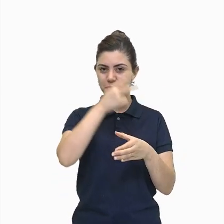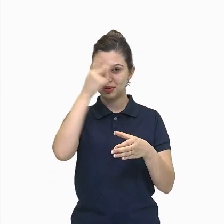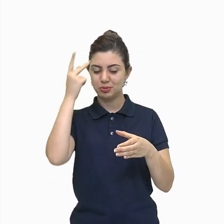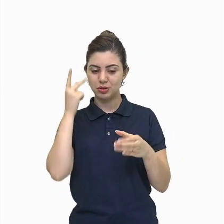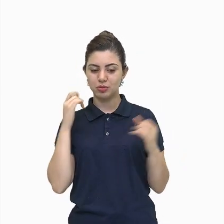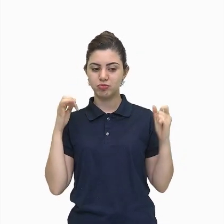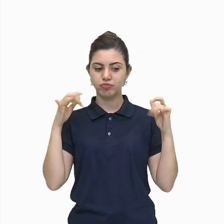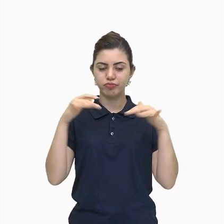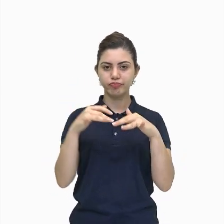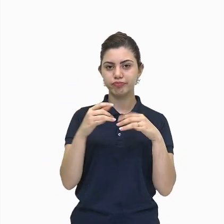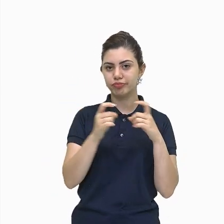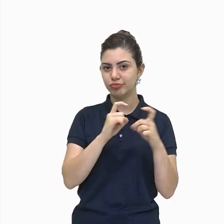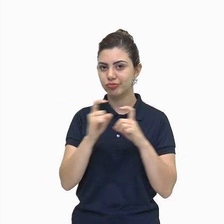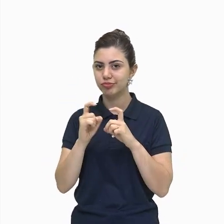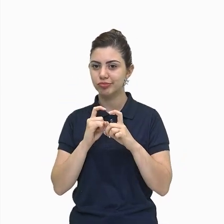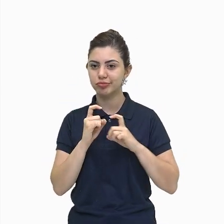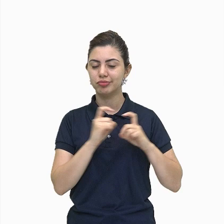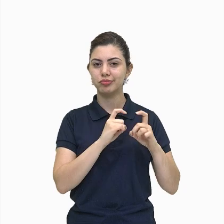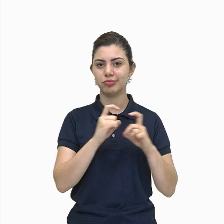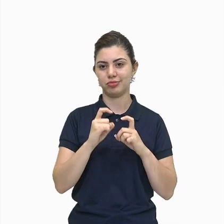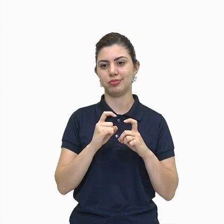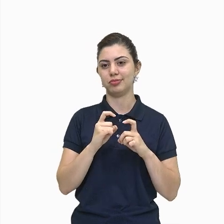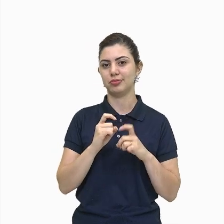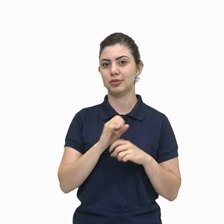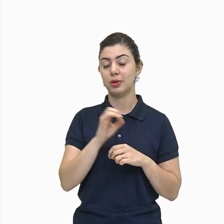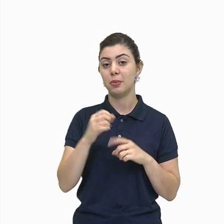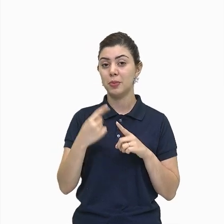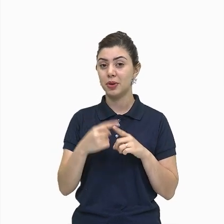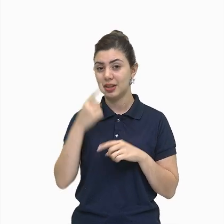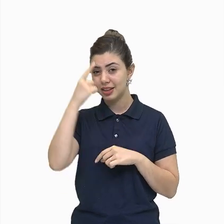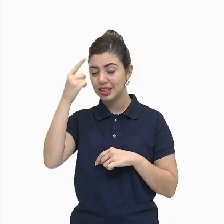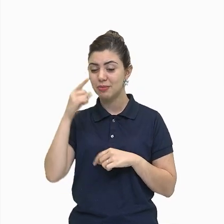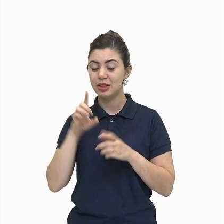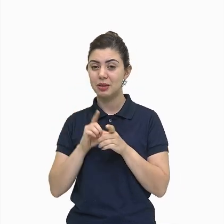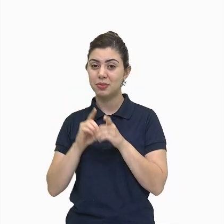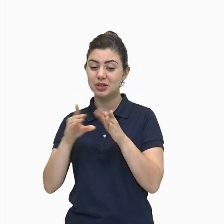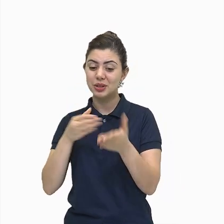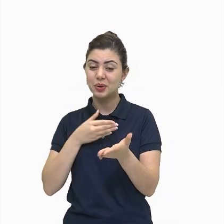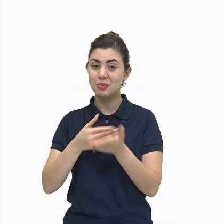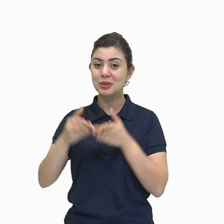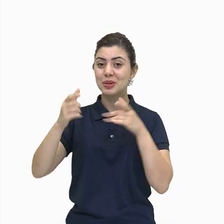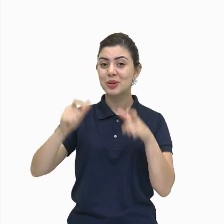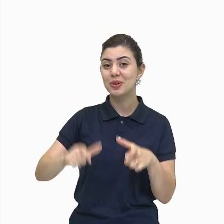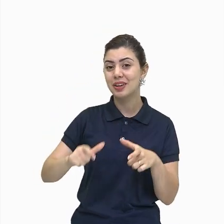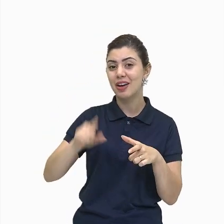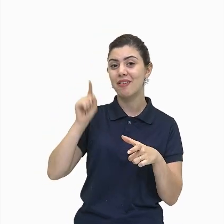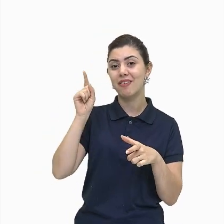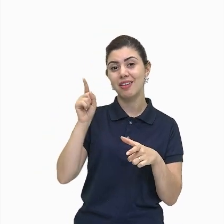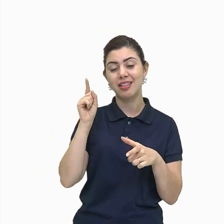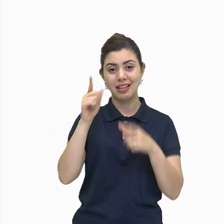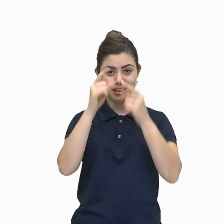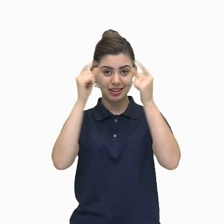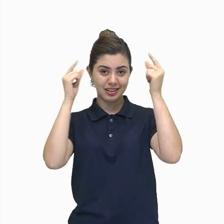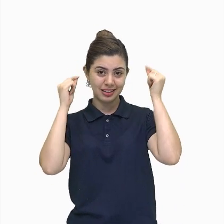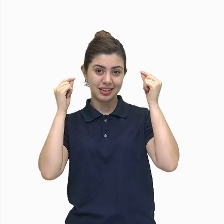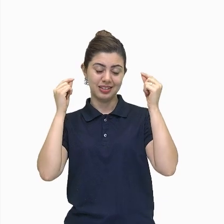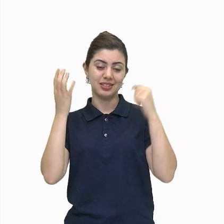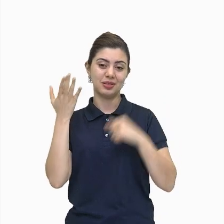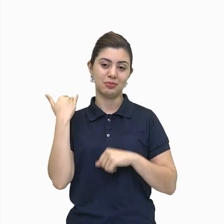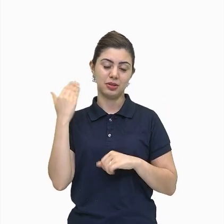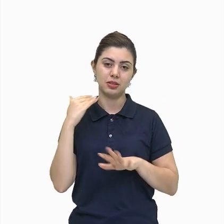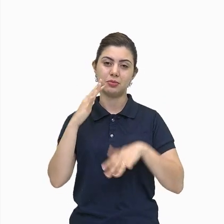de democracia surge em Atenas, na Grécia Antiga, e depois, com o passar dos séculos, foi adaptado para as